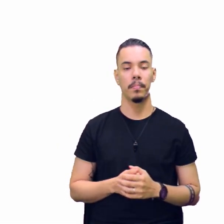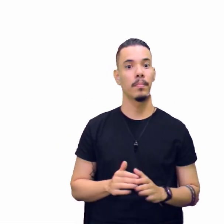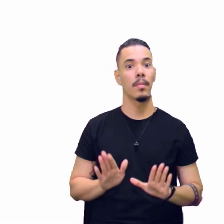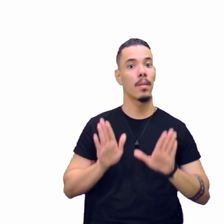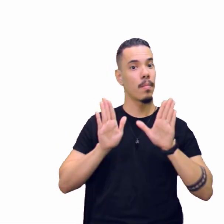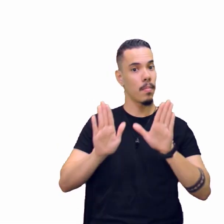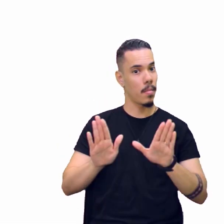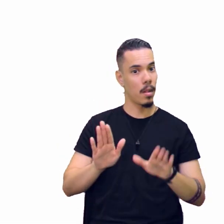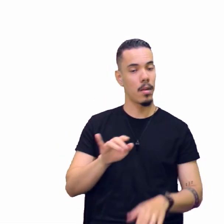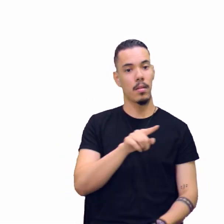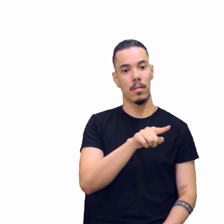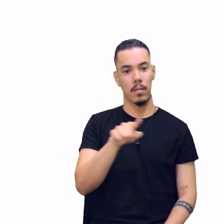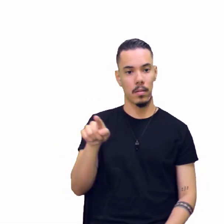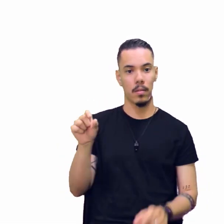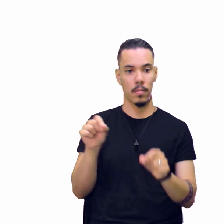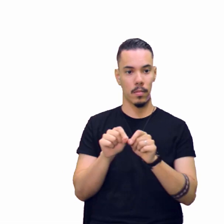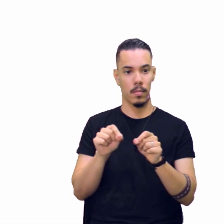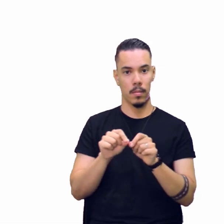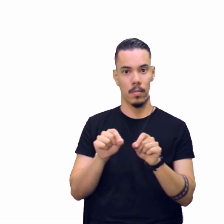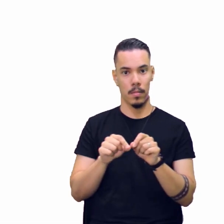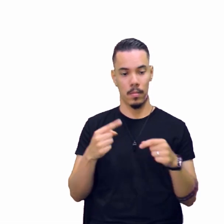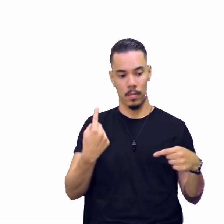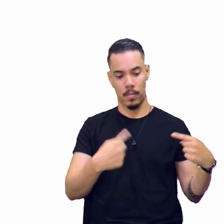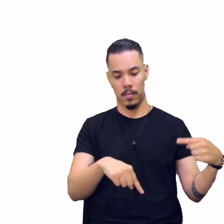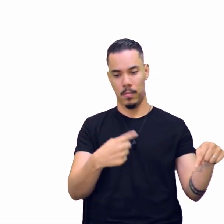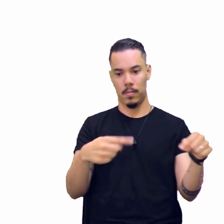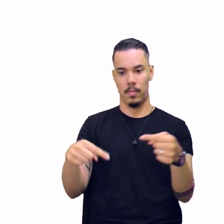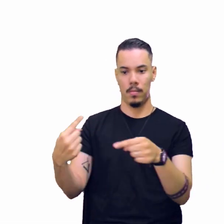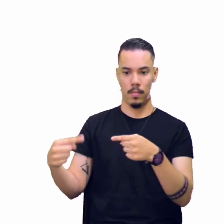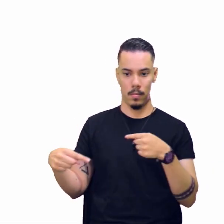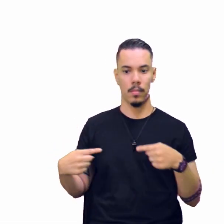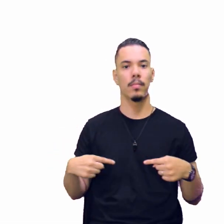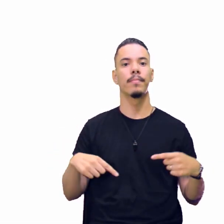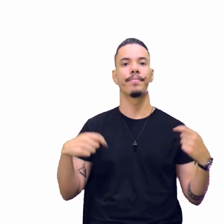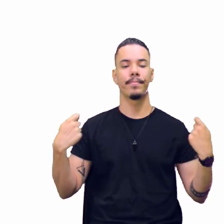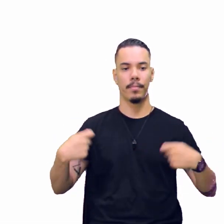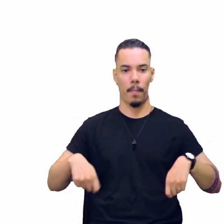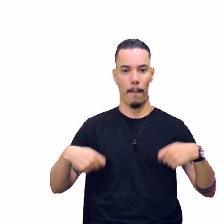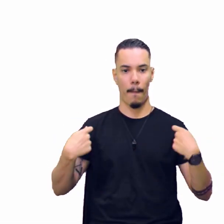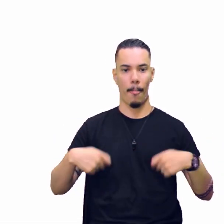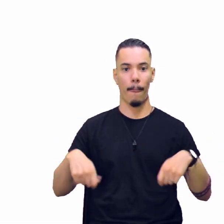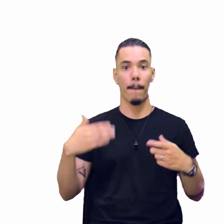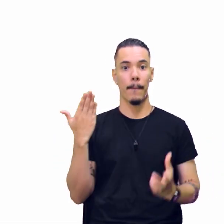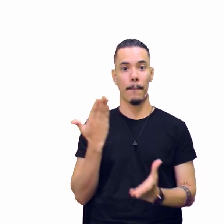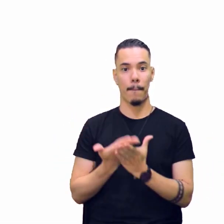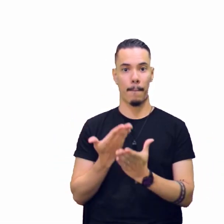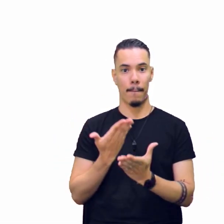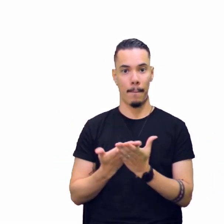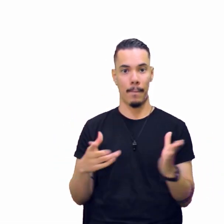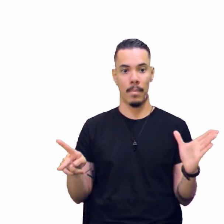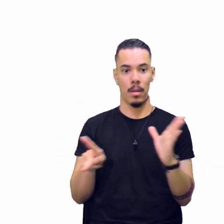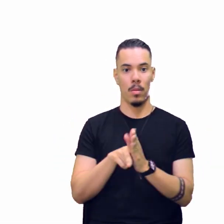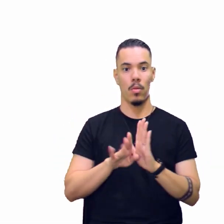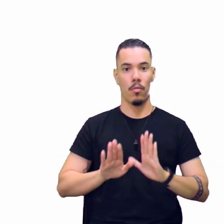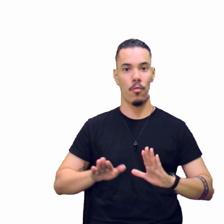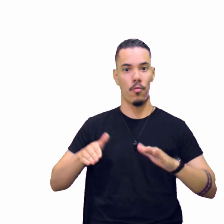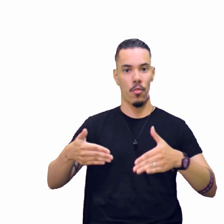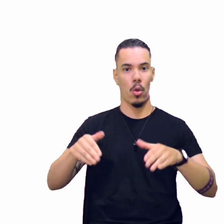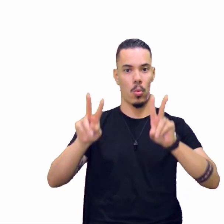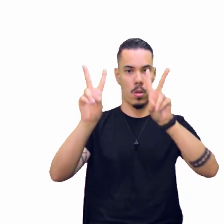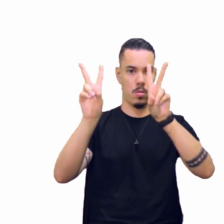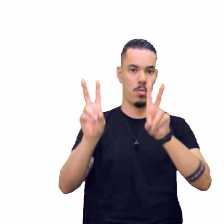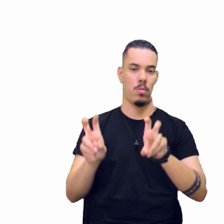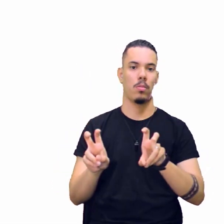para você fazer um debate, é necessário você estudar um determinado assunto,